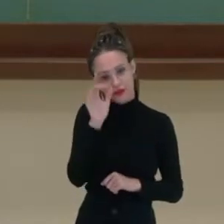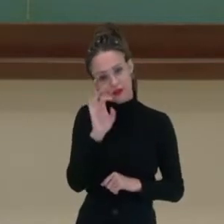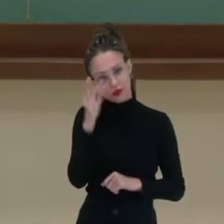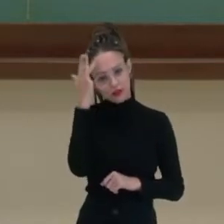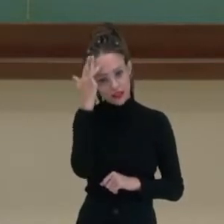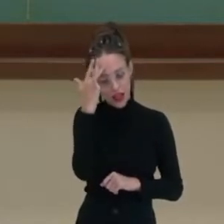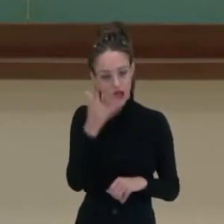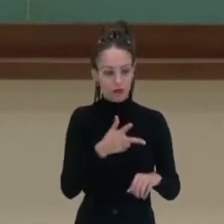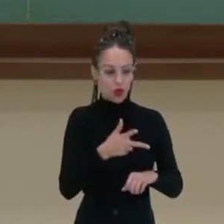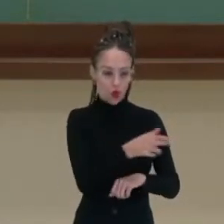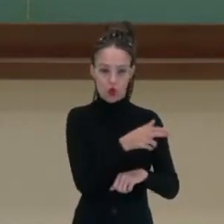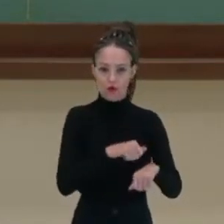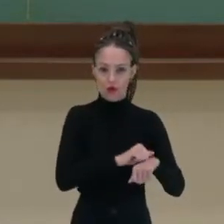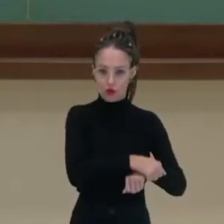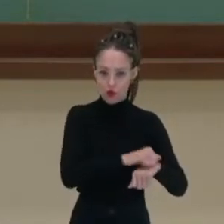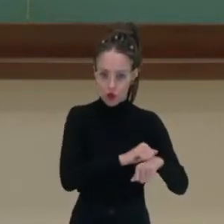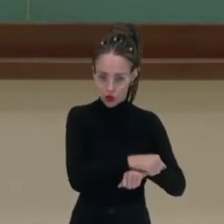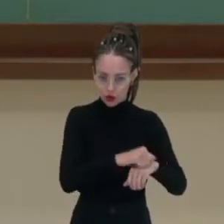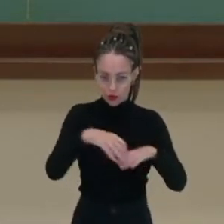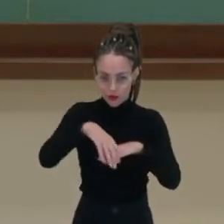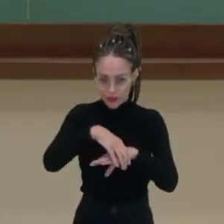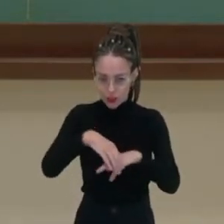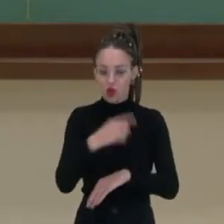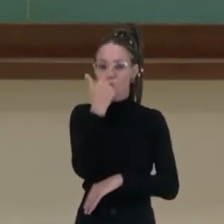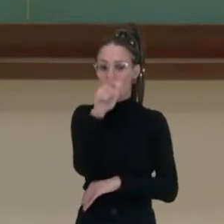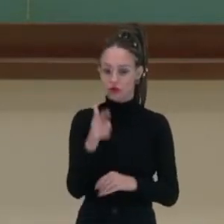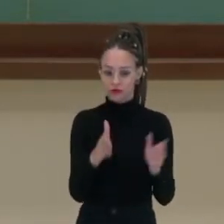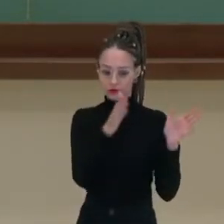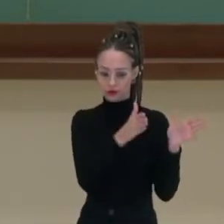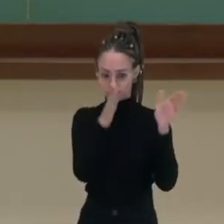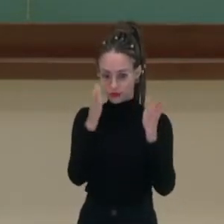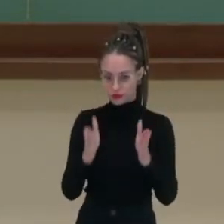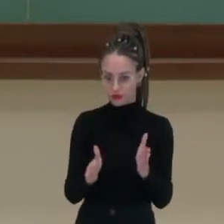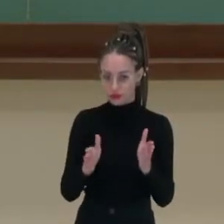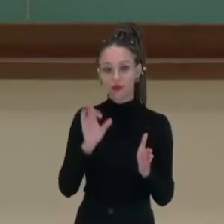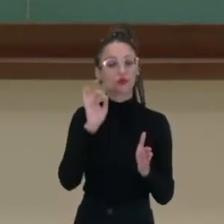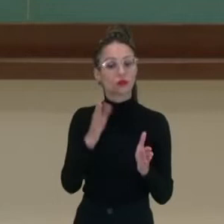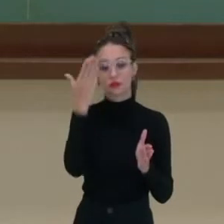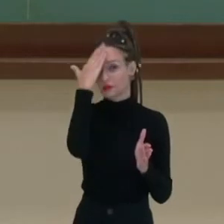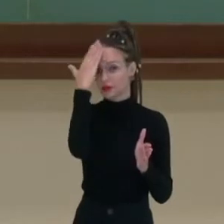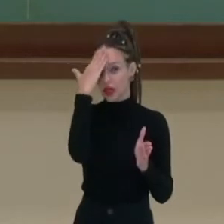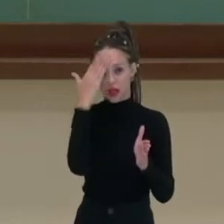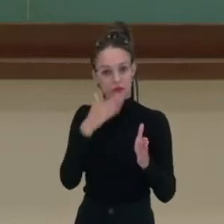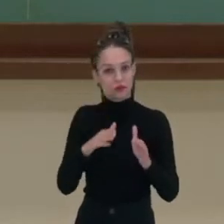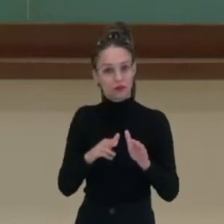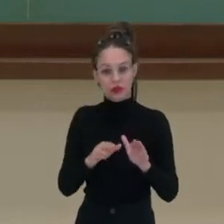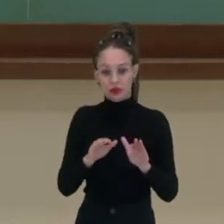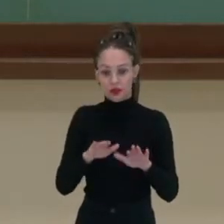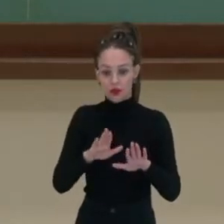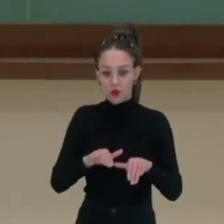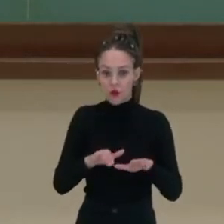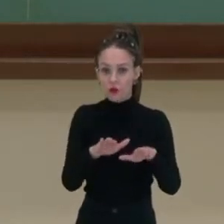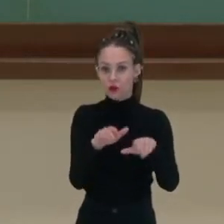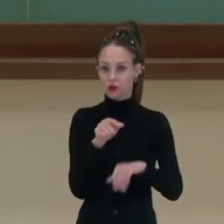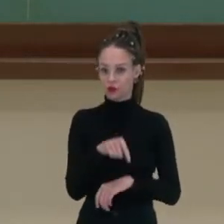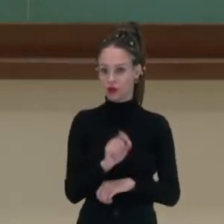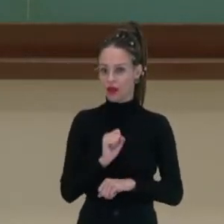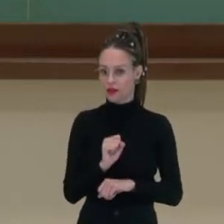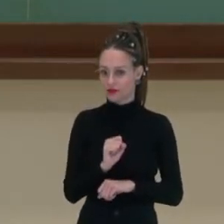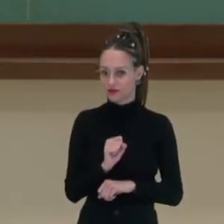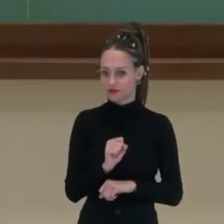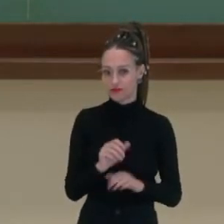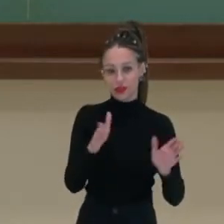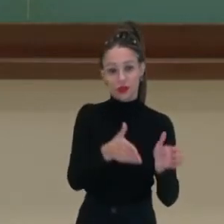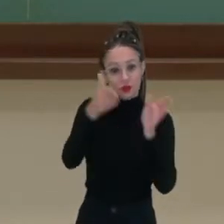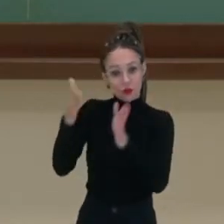o couro na construção daquele sapato. O outro só sabe costurar aquele corte.